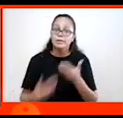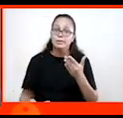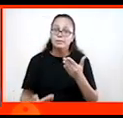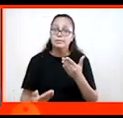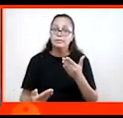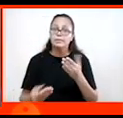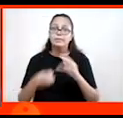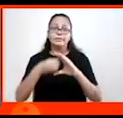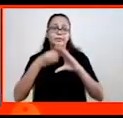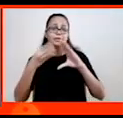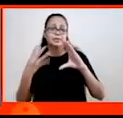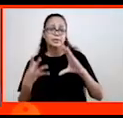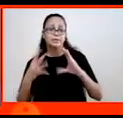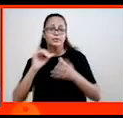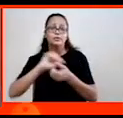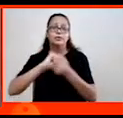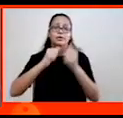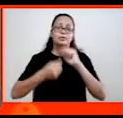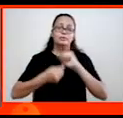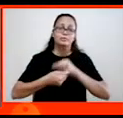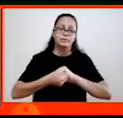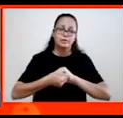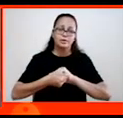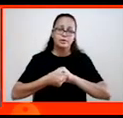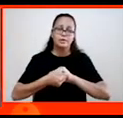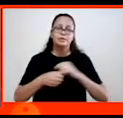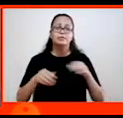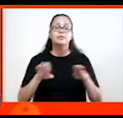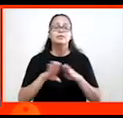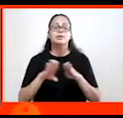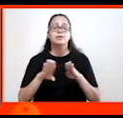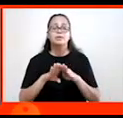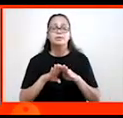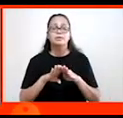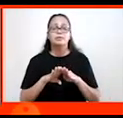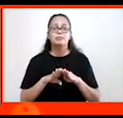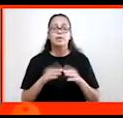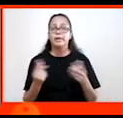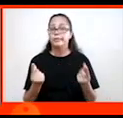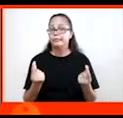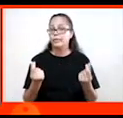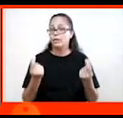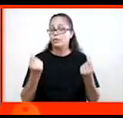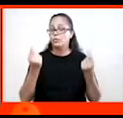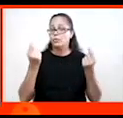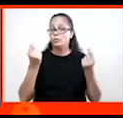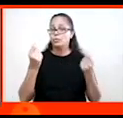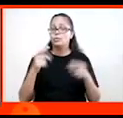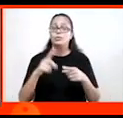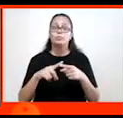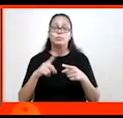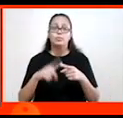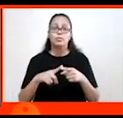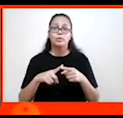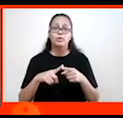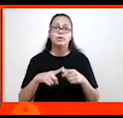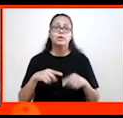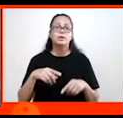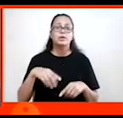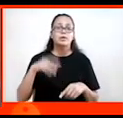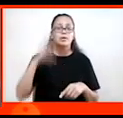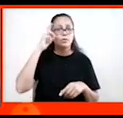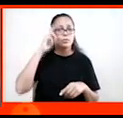do trabalho e, em razão aí da maximização do lucro, né, porque o proprietário dessa fábrica, obviamente, ele quer